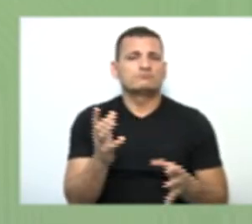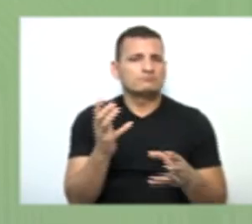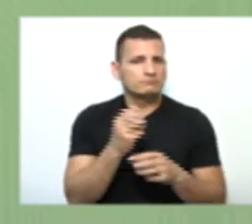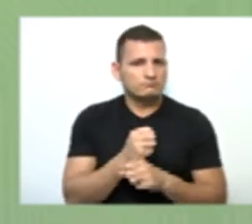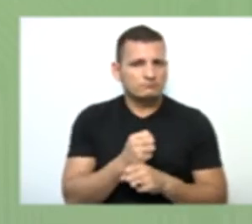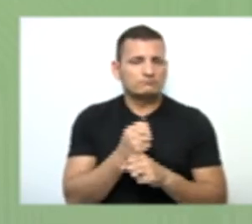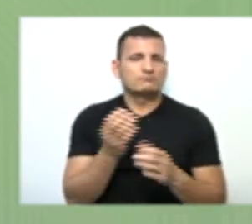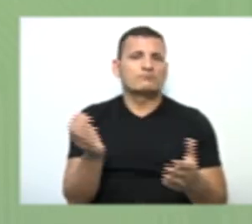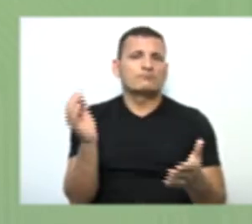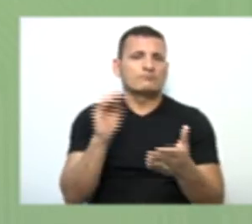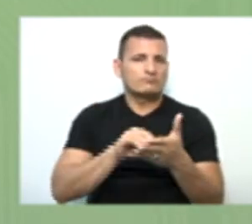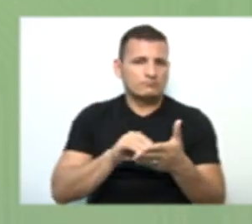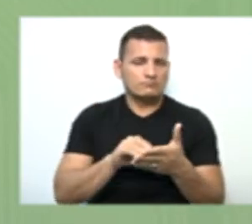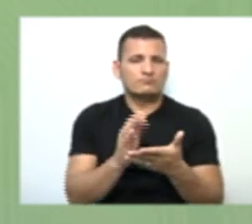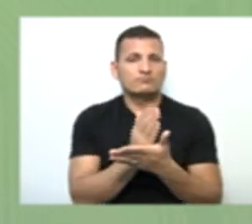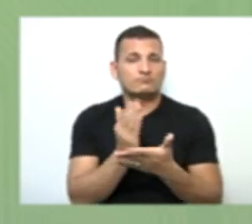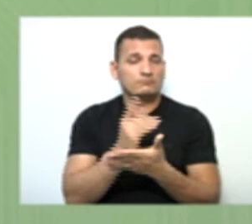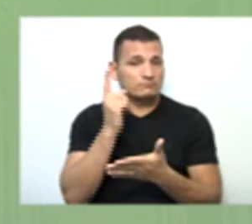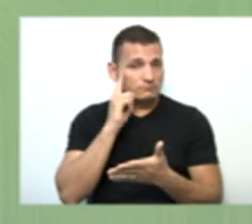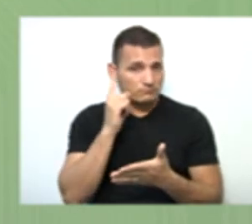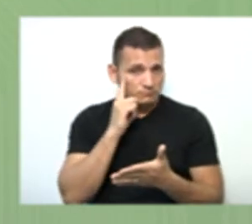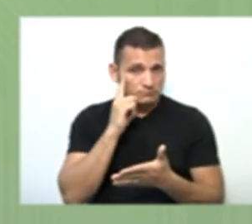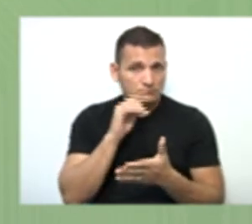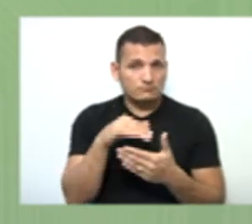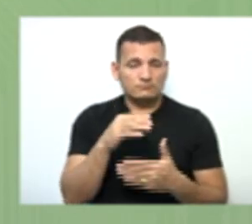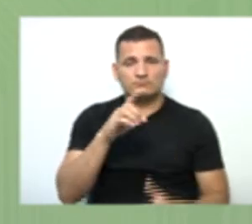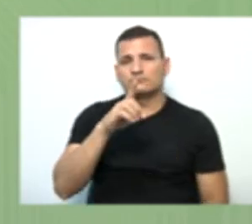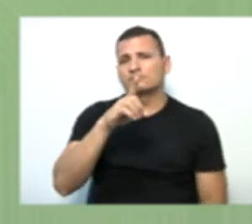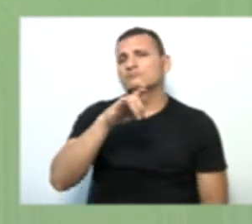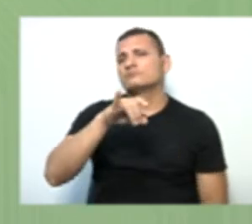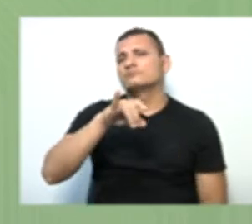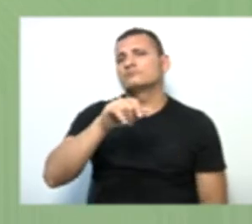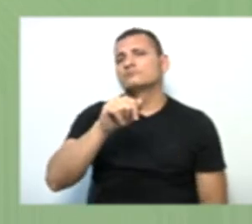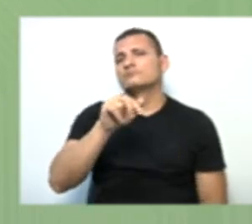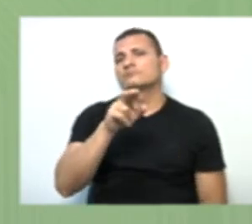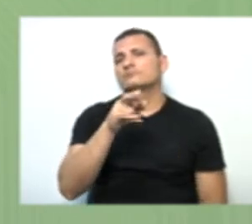contabilizados, lançados no livro diário. Quando eu digo diário,